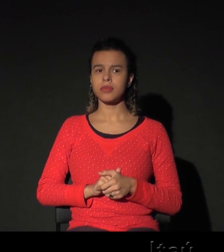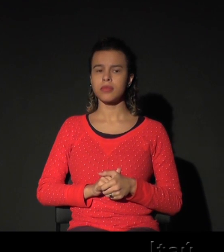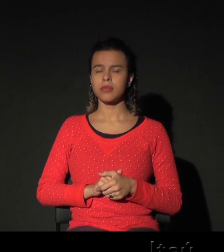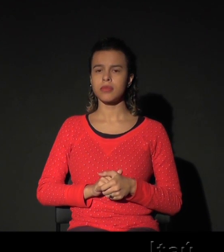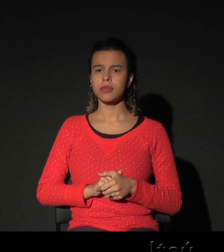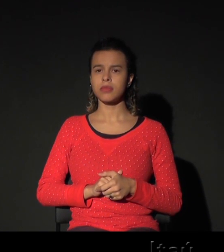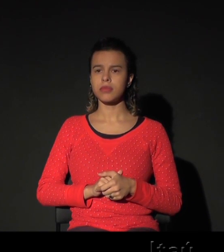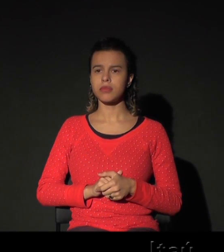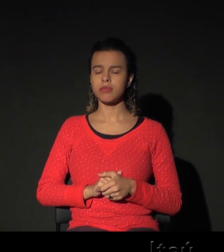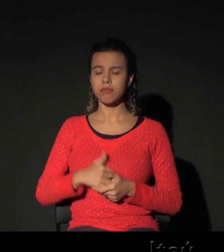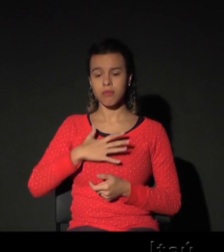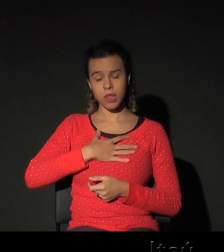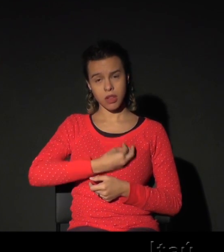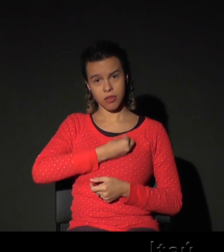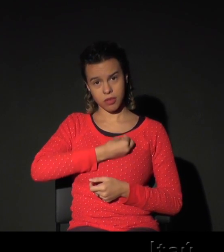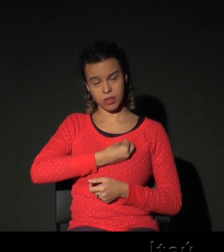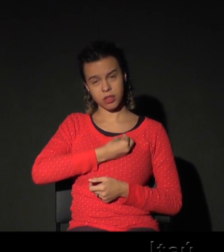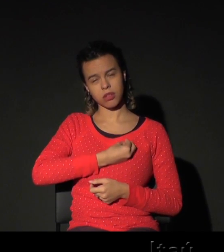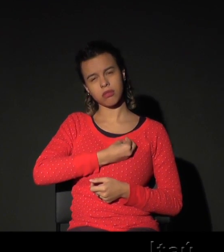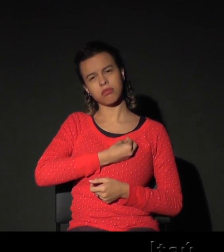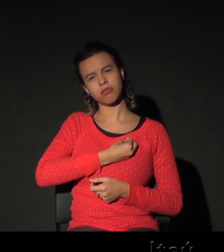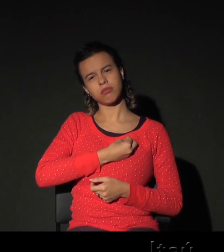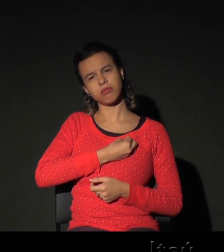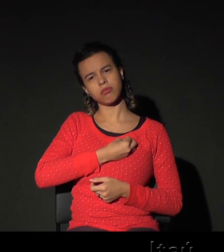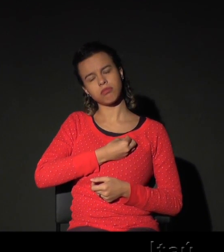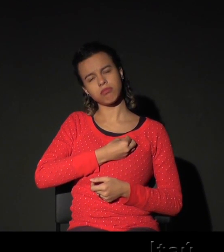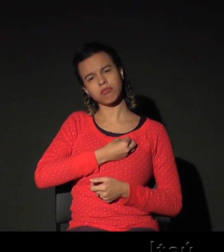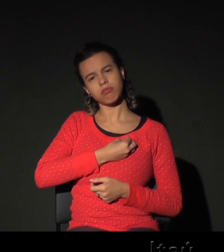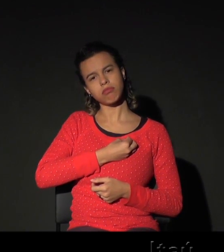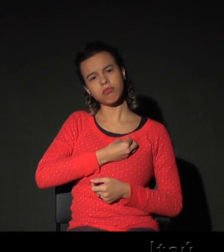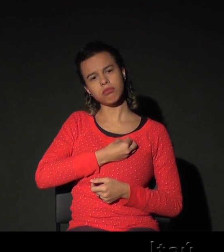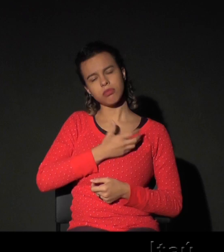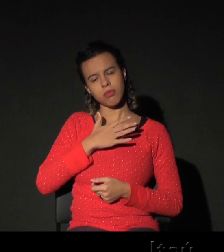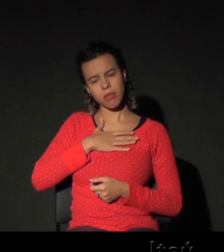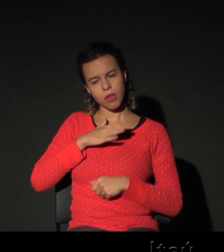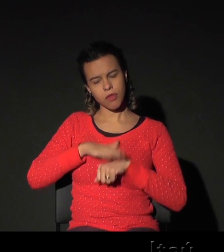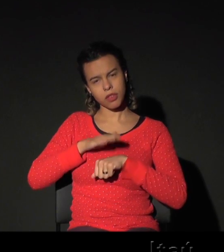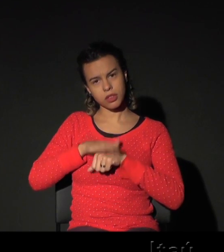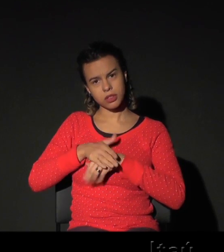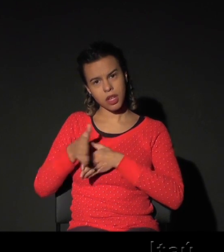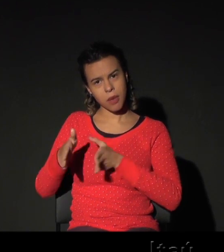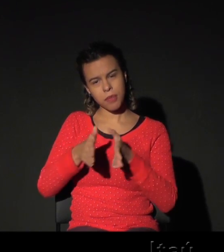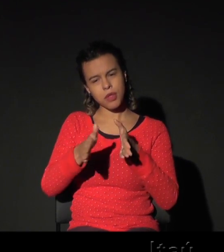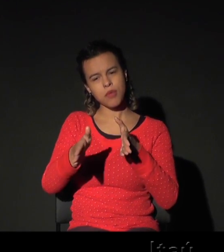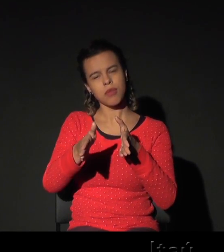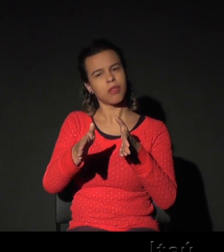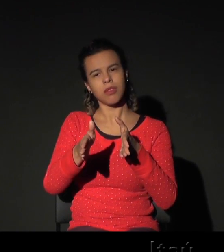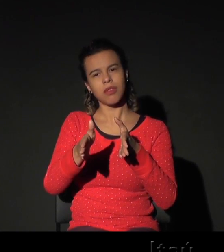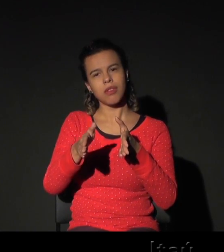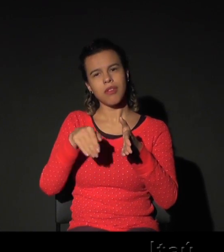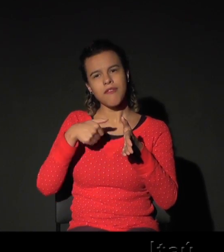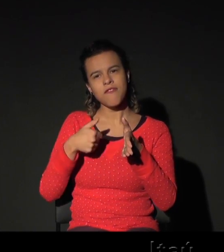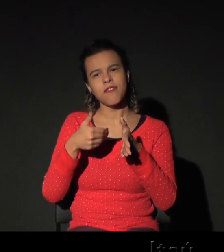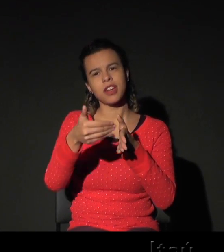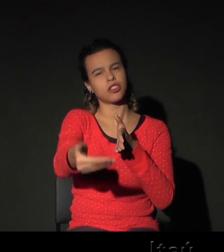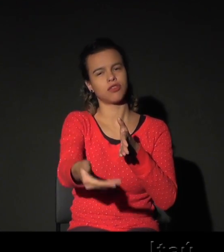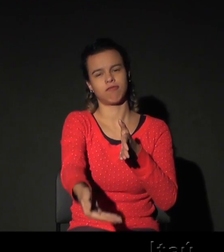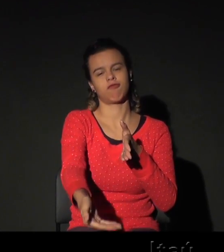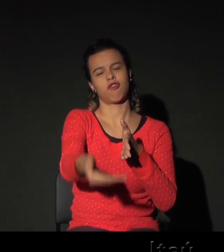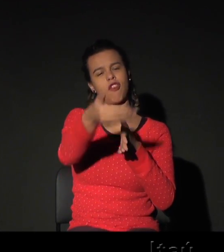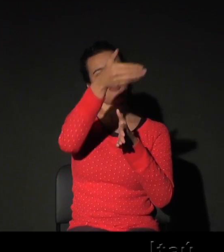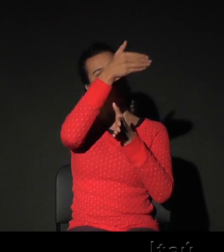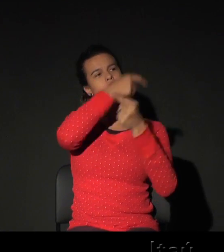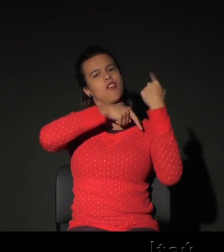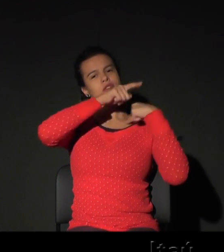e parte da minha vida eu fiz um um caminho de volta né caminho de volta trabalhei